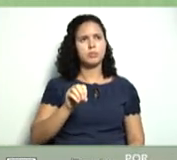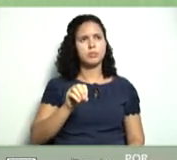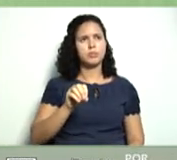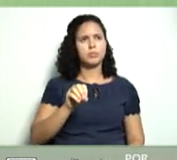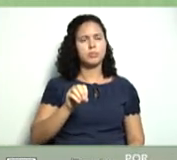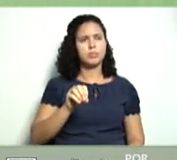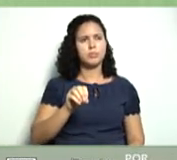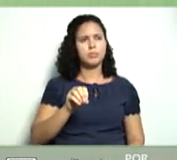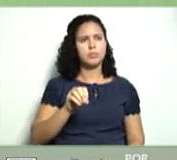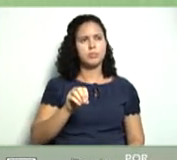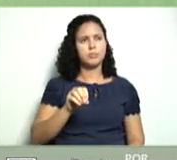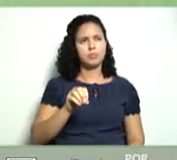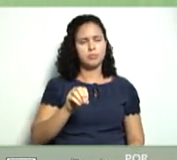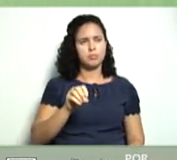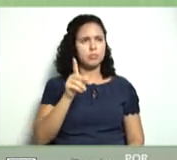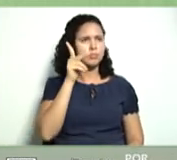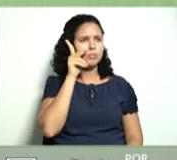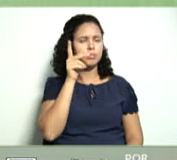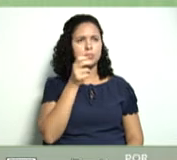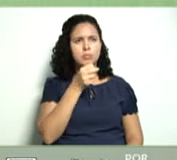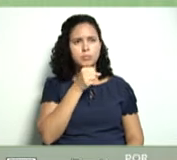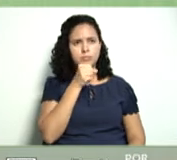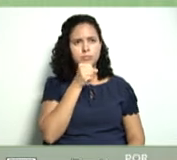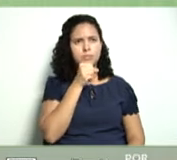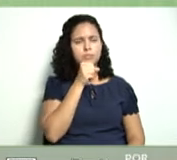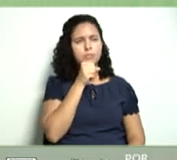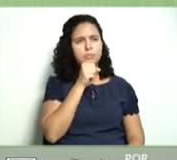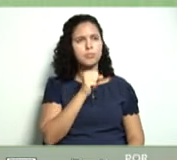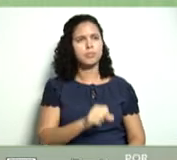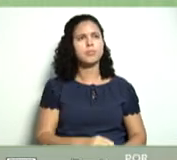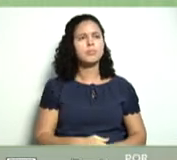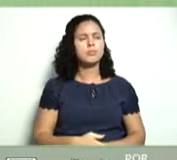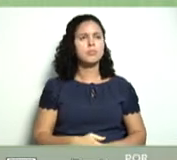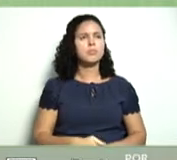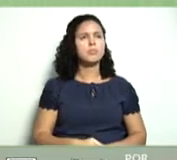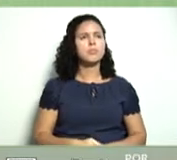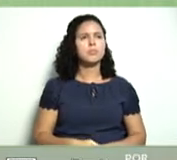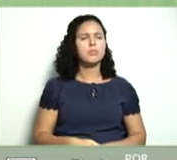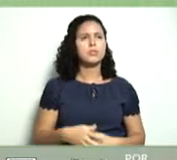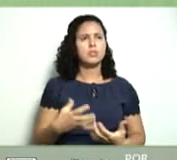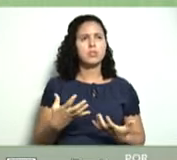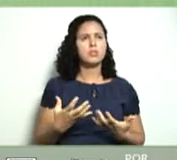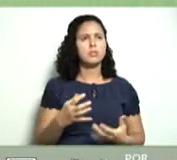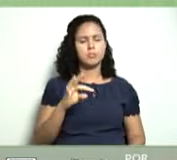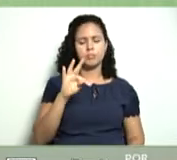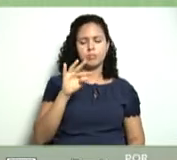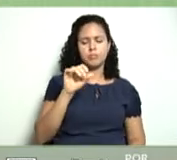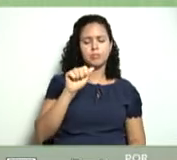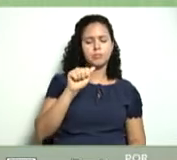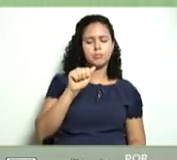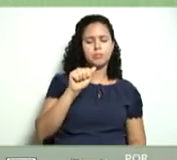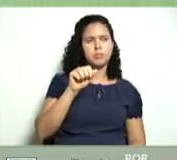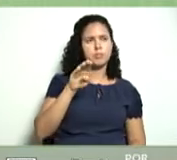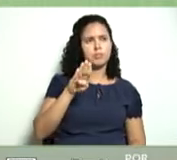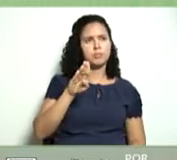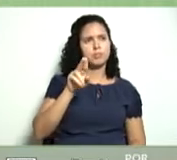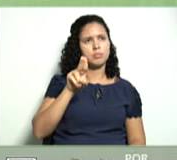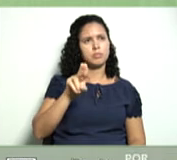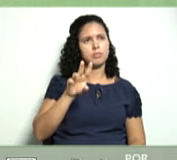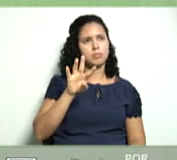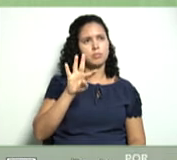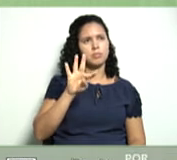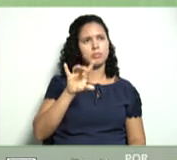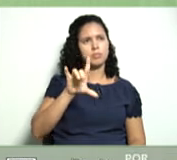porto velho certo então eu queria aqui uma tabulação entre esses